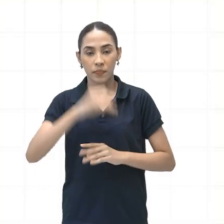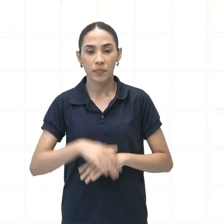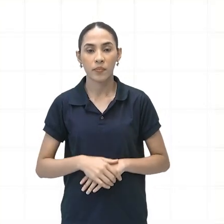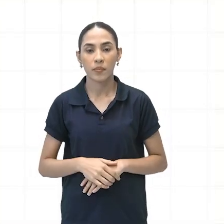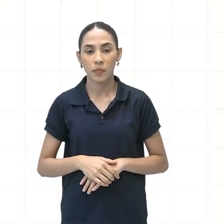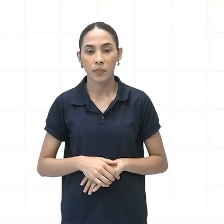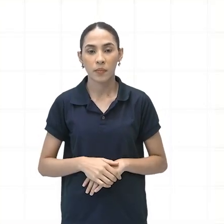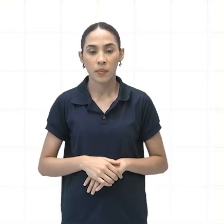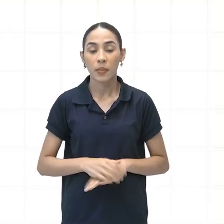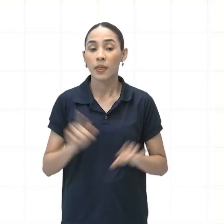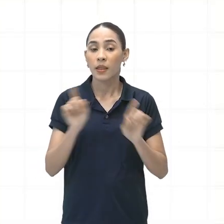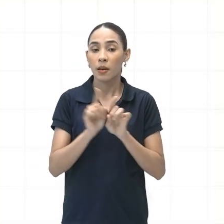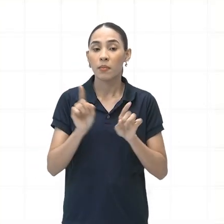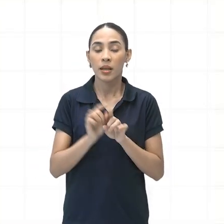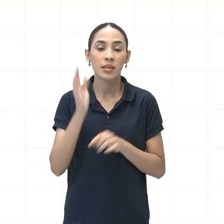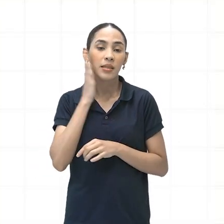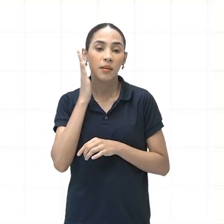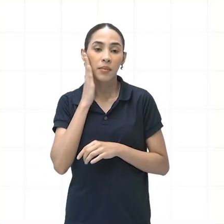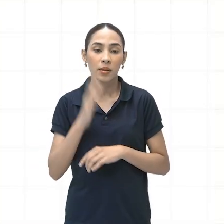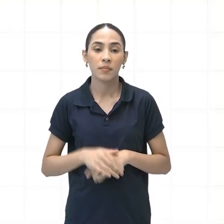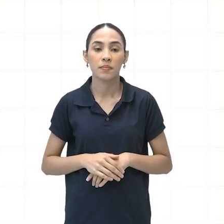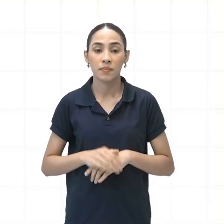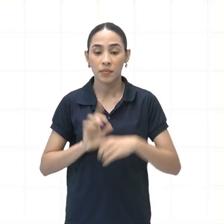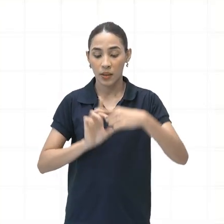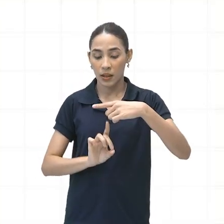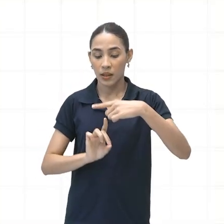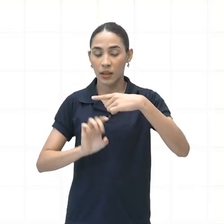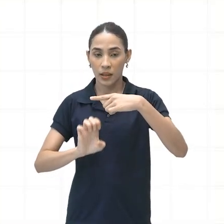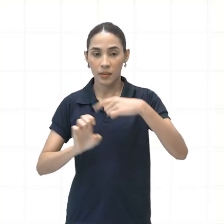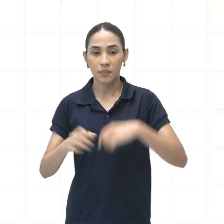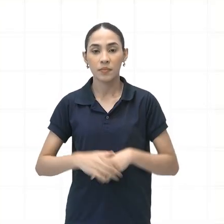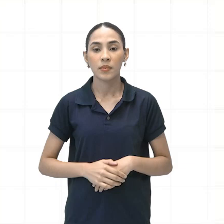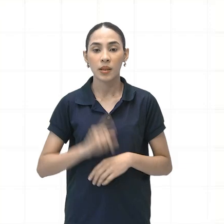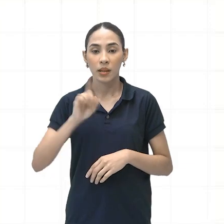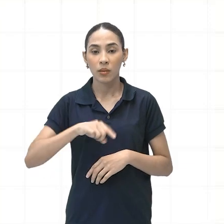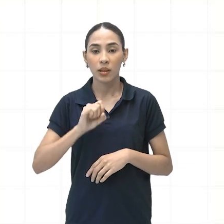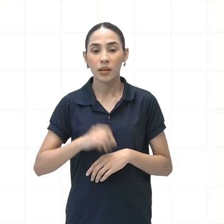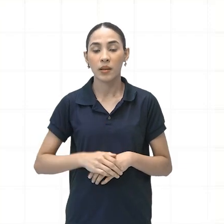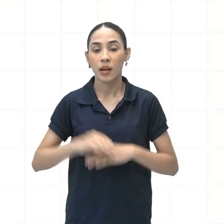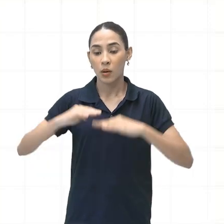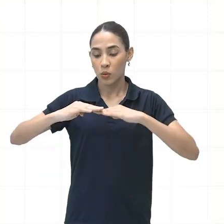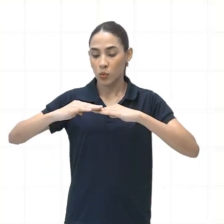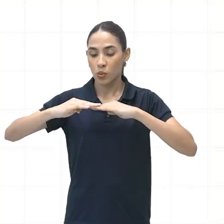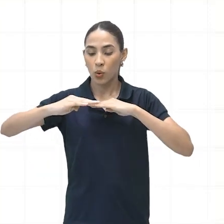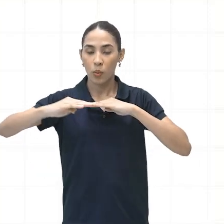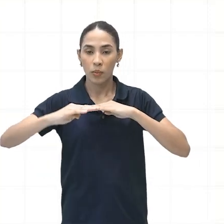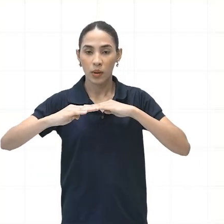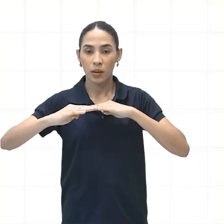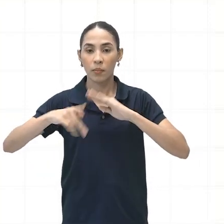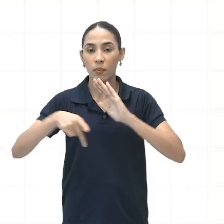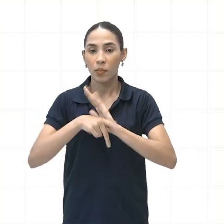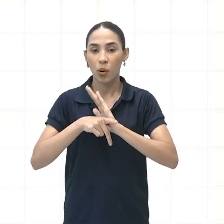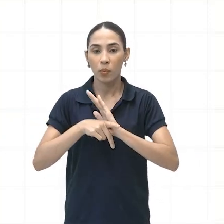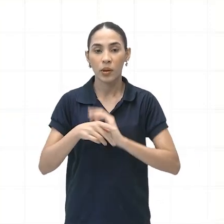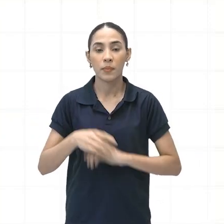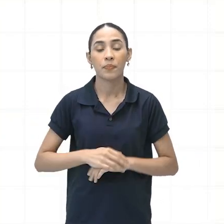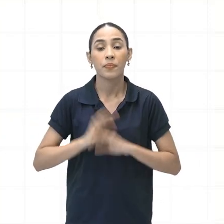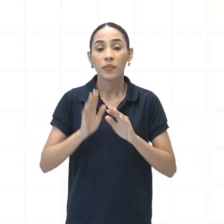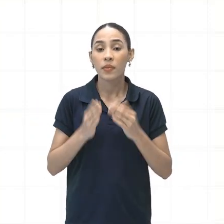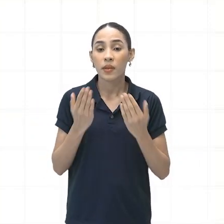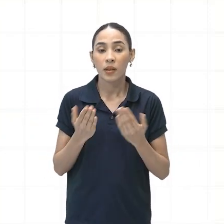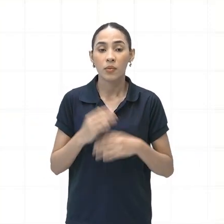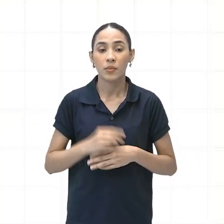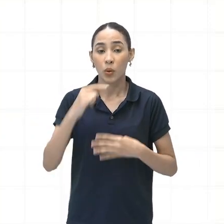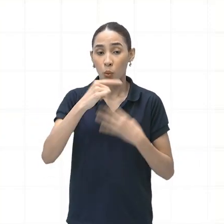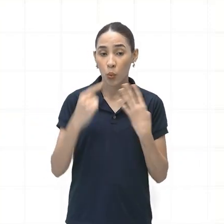E ele também sabia a medida DE, que era a medida da sombra do bastão. Então,